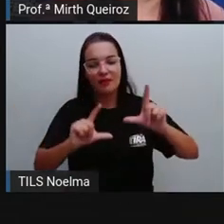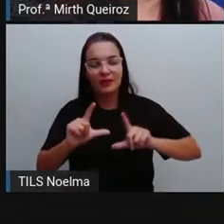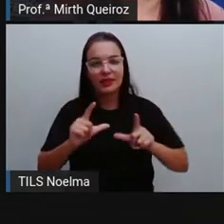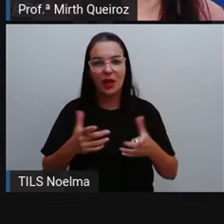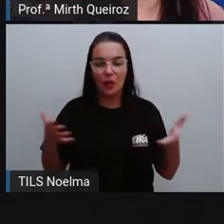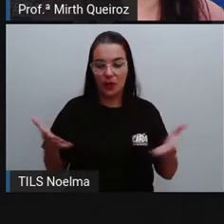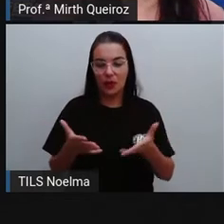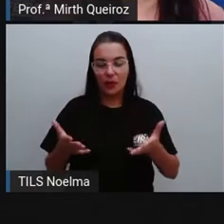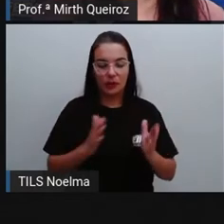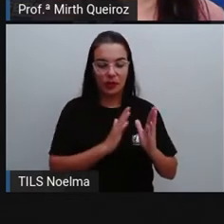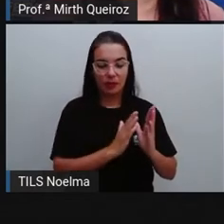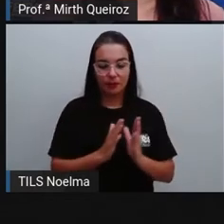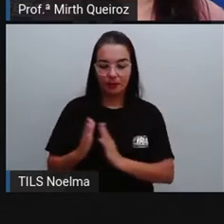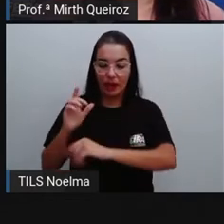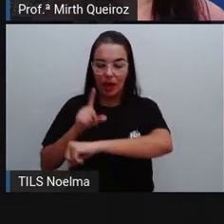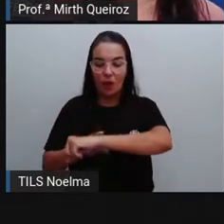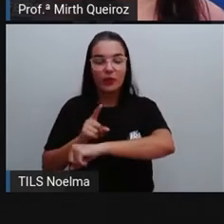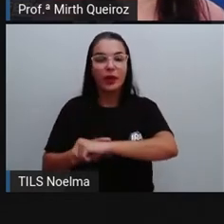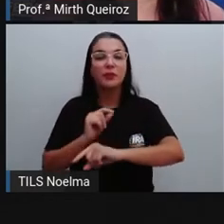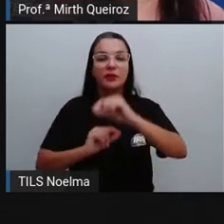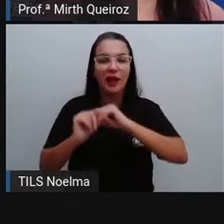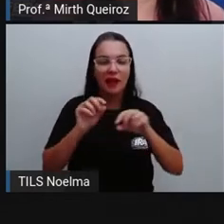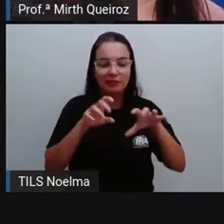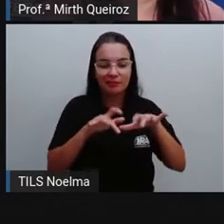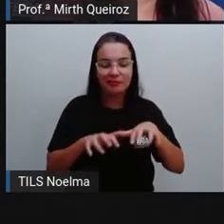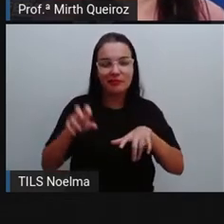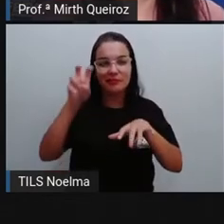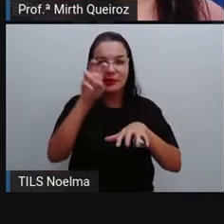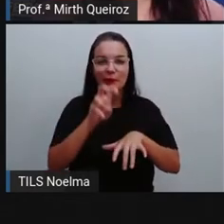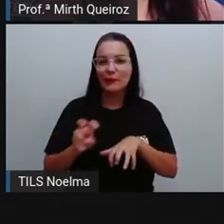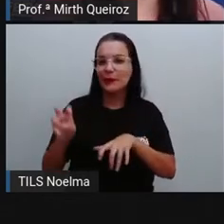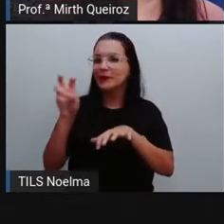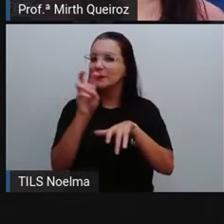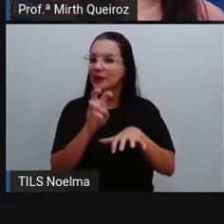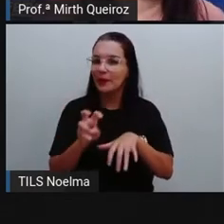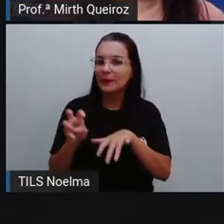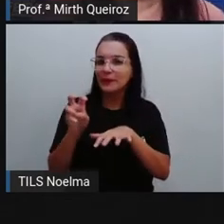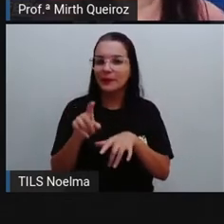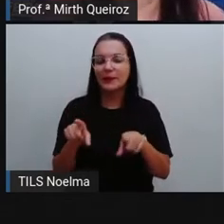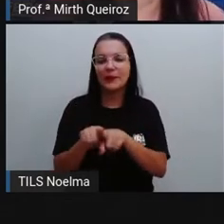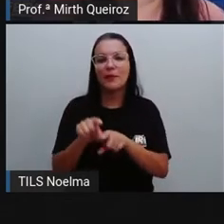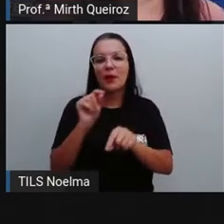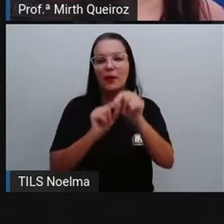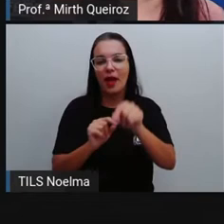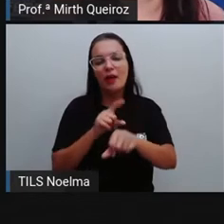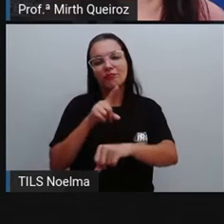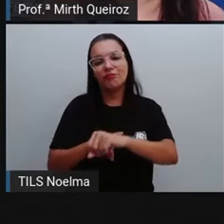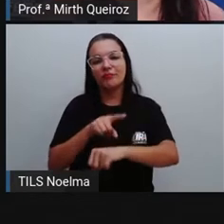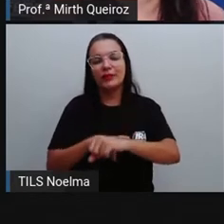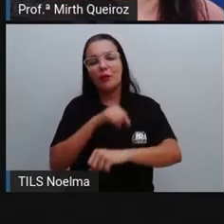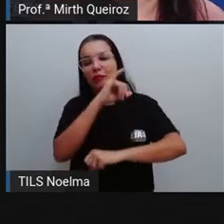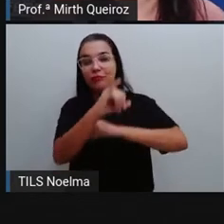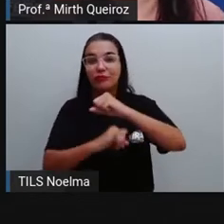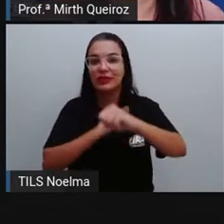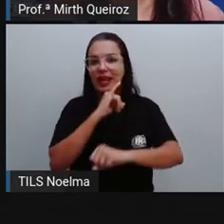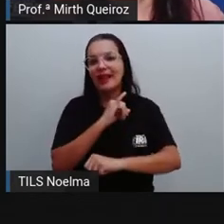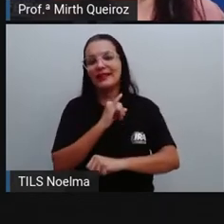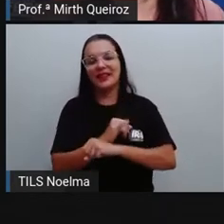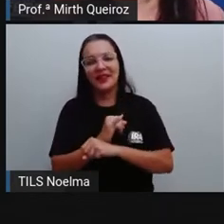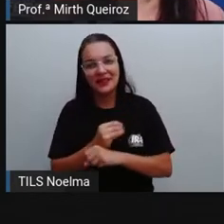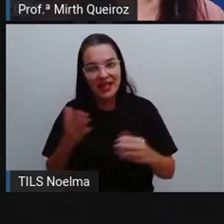à era dos computadores, né? Que é essa era, a era da internet, né? Que a gente está